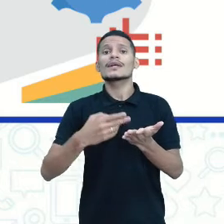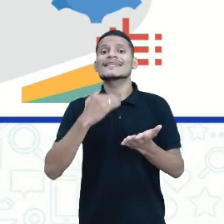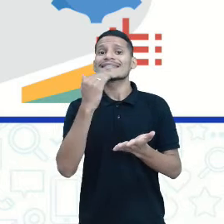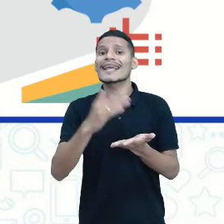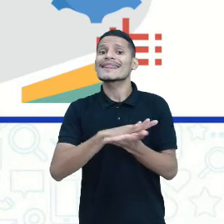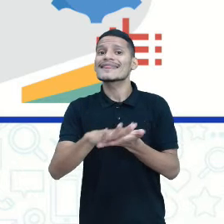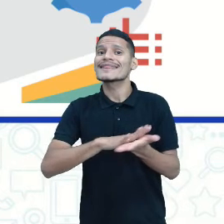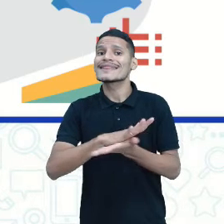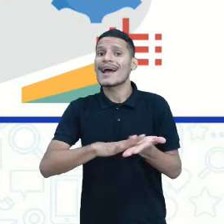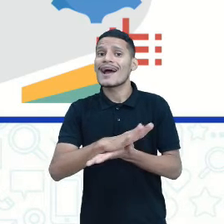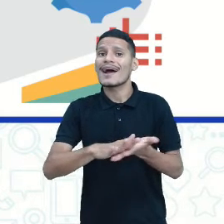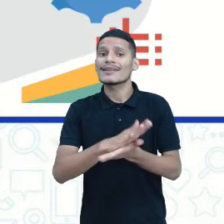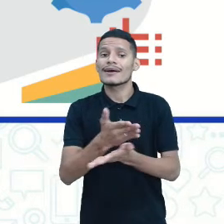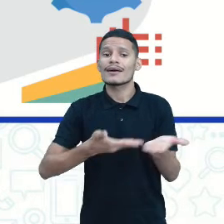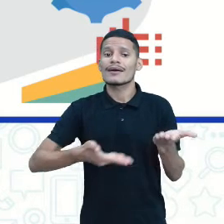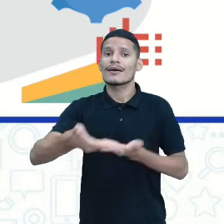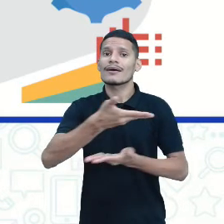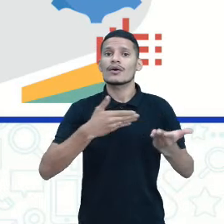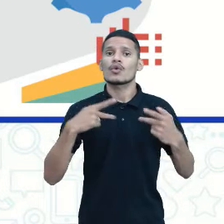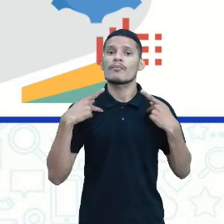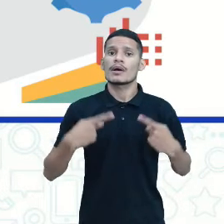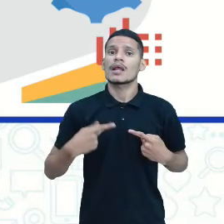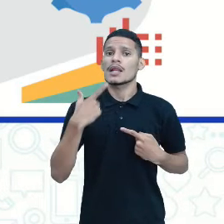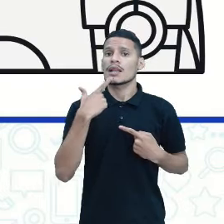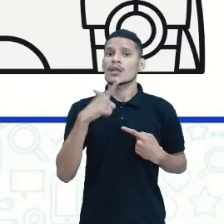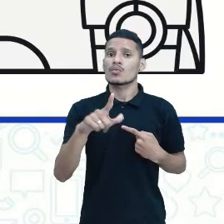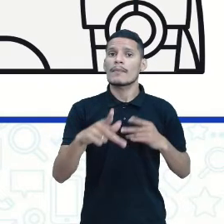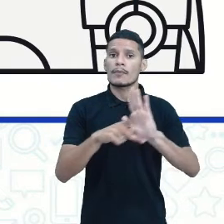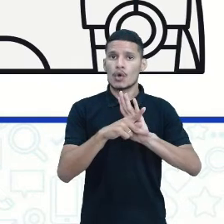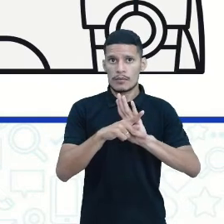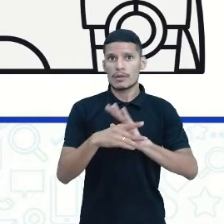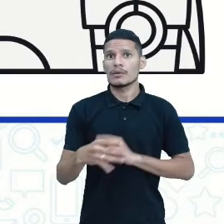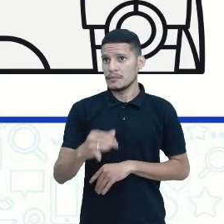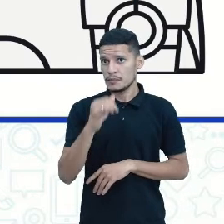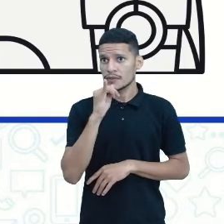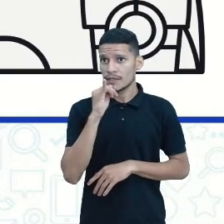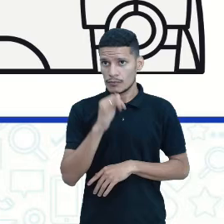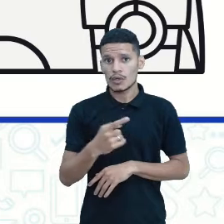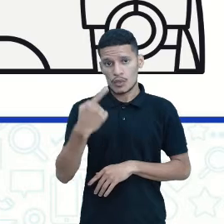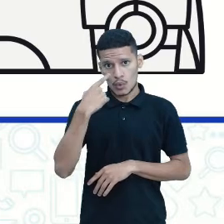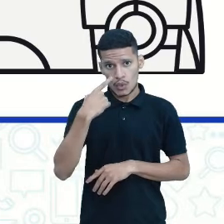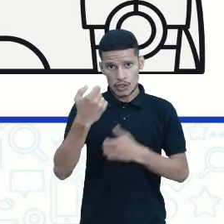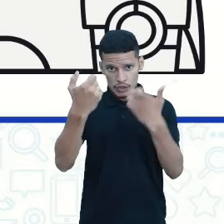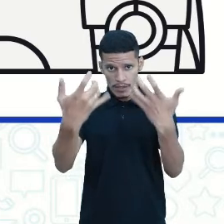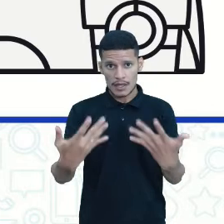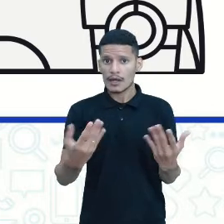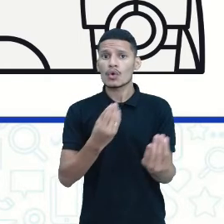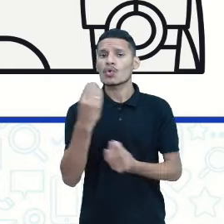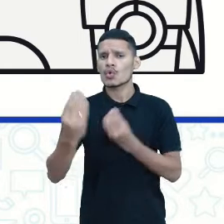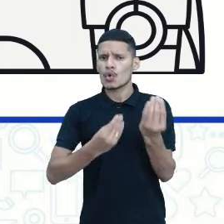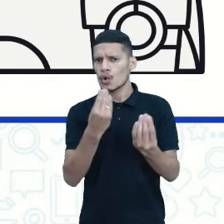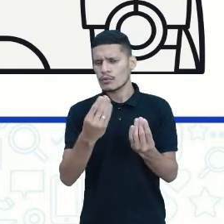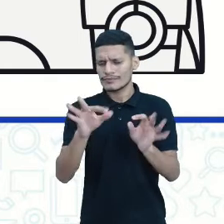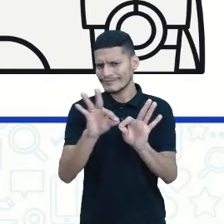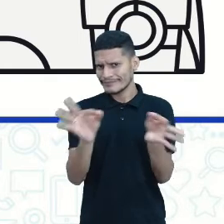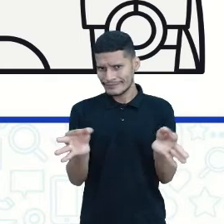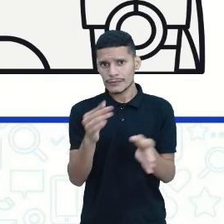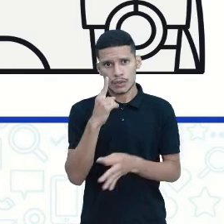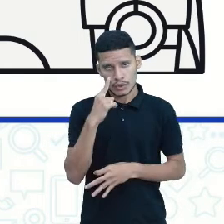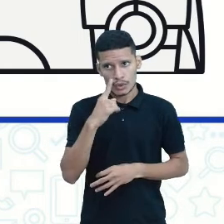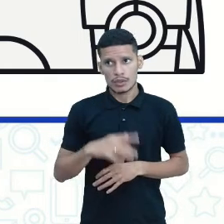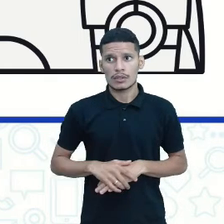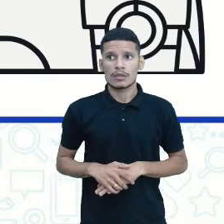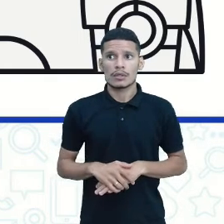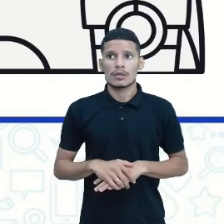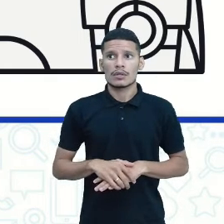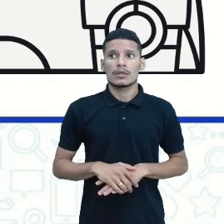uma língua própria para si. Então, o Google Tradutor, eu vou tentar explicar isso de maneira um pouco mais simples, tá, gente? Vê